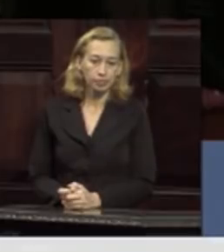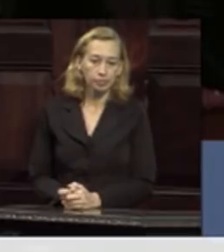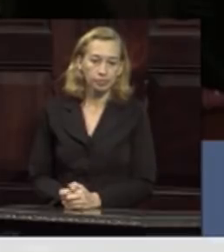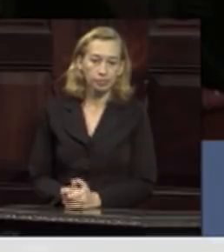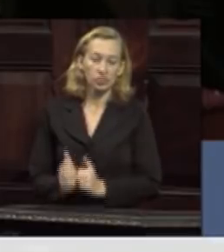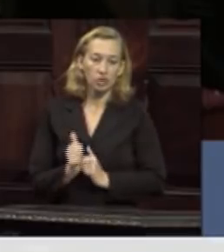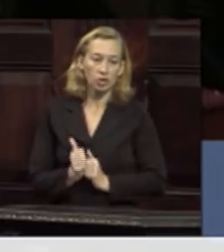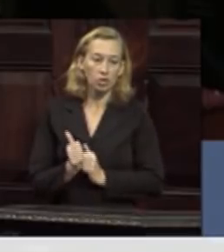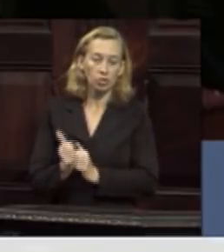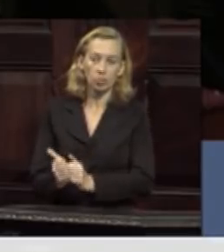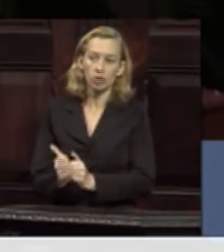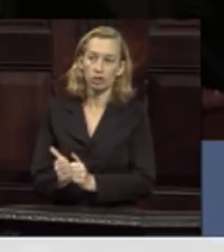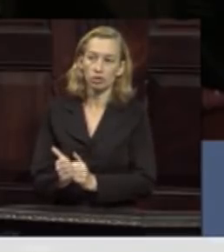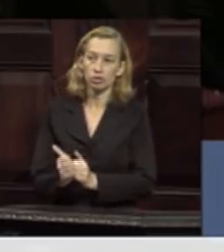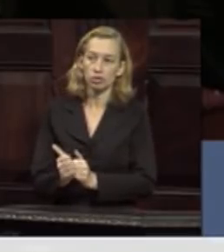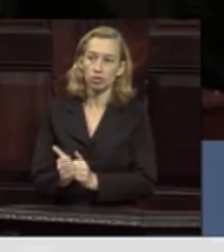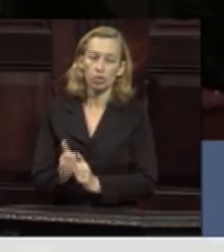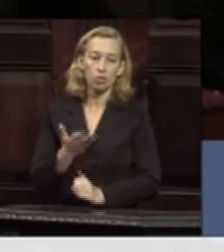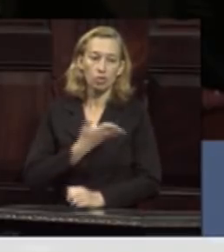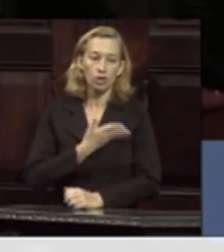Acompanho o deputado Luiz Paulo.